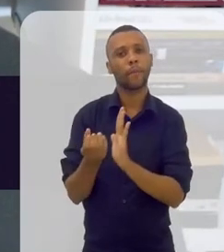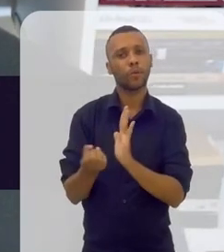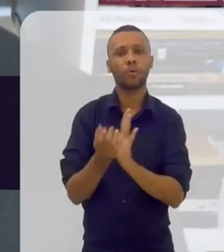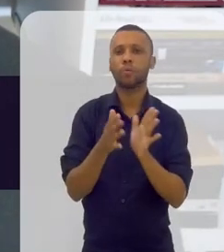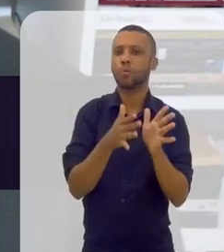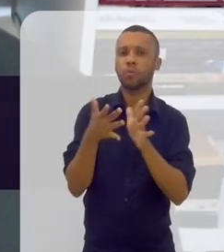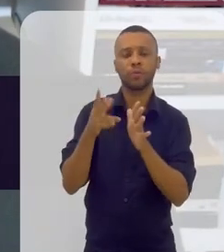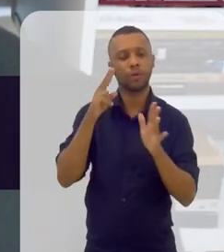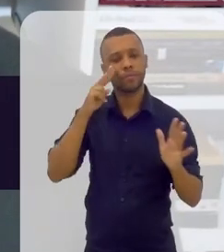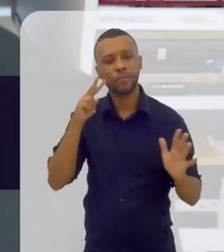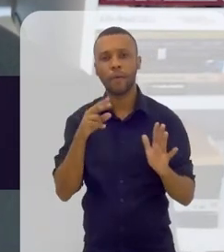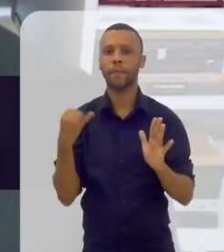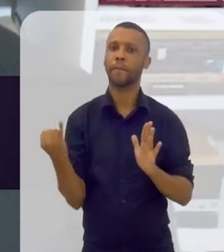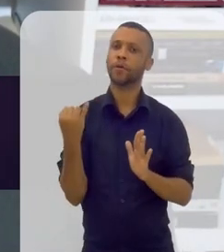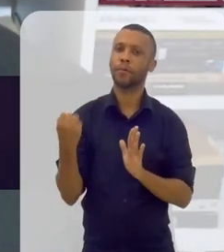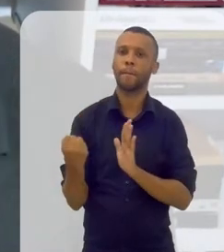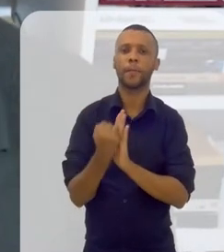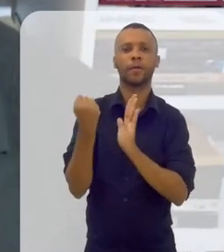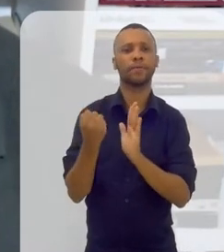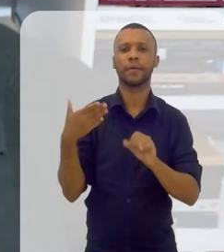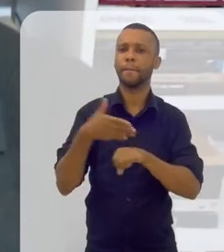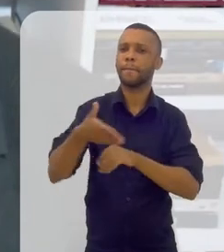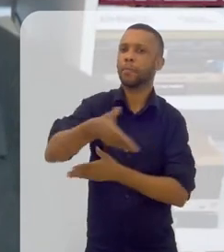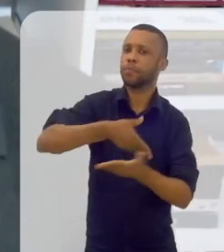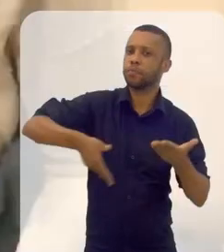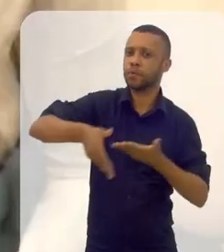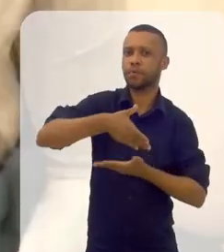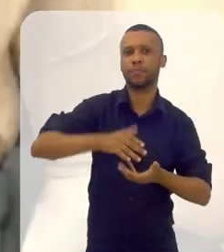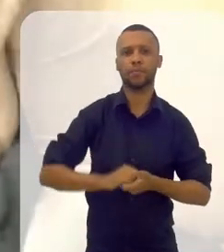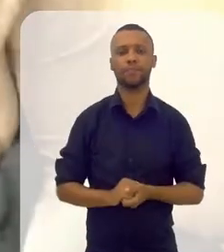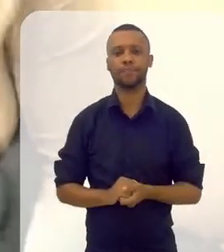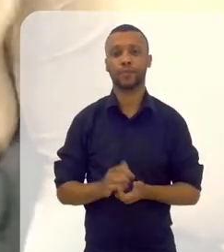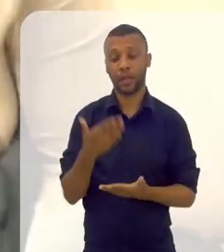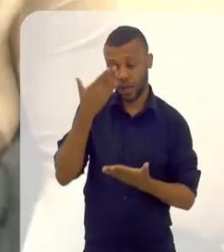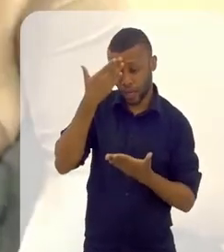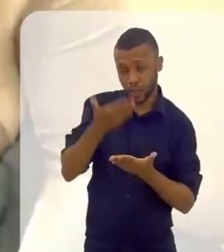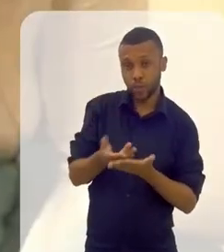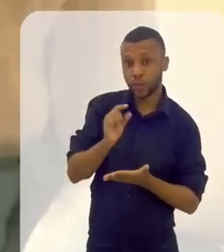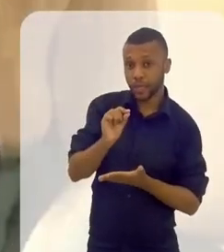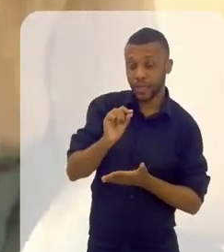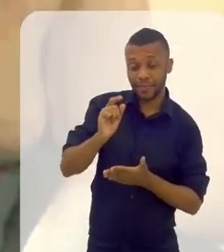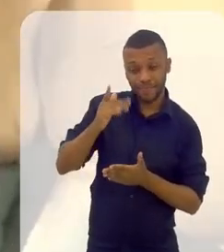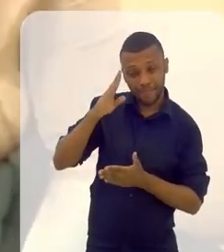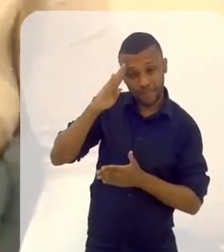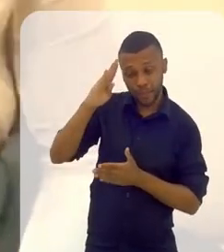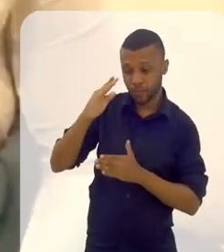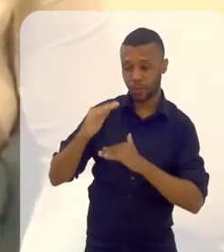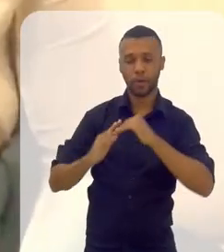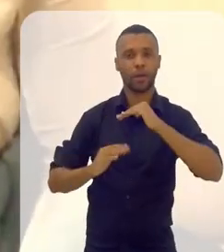considera mais importantes de que você participou? Eu acho que o mais importante para a carreira